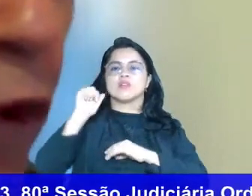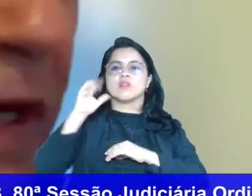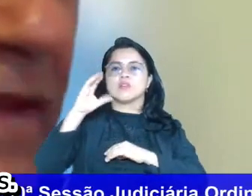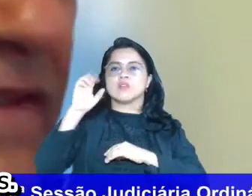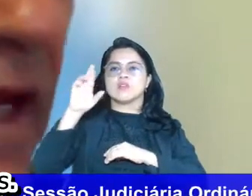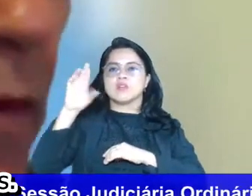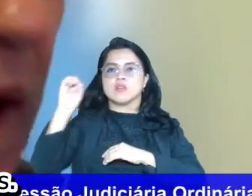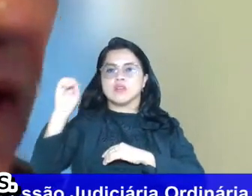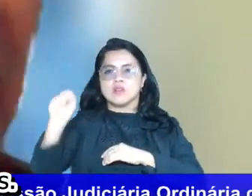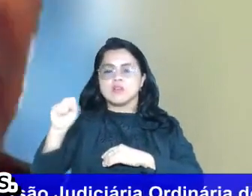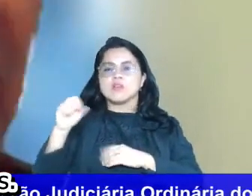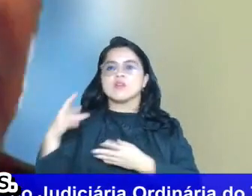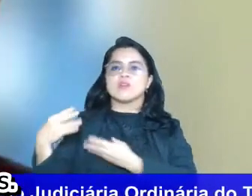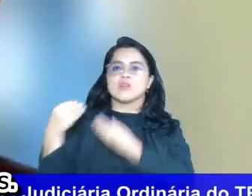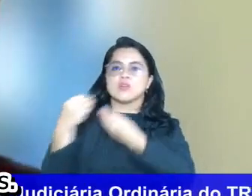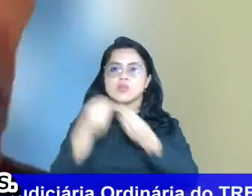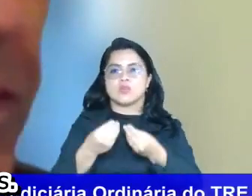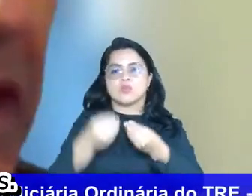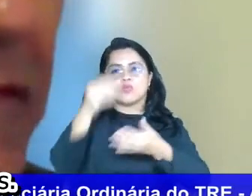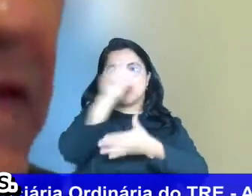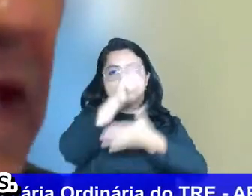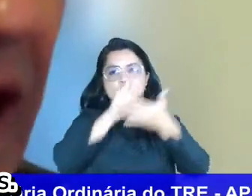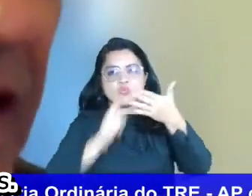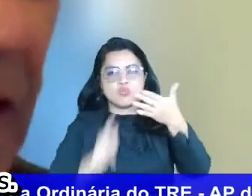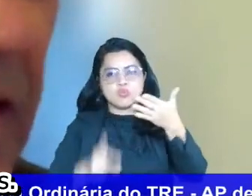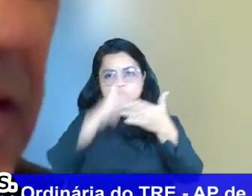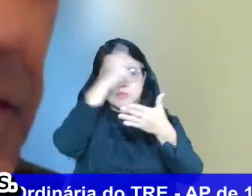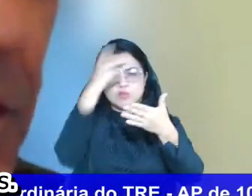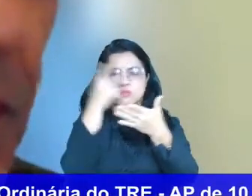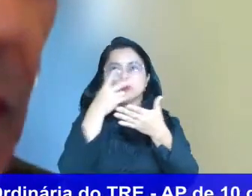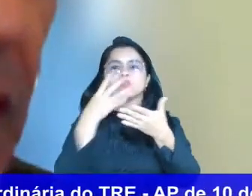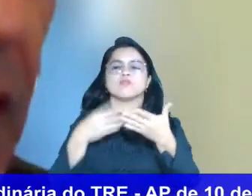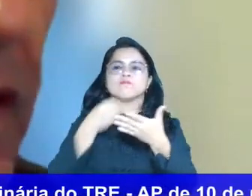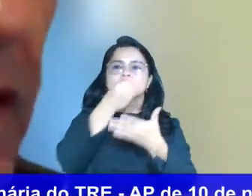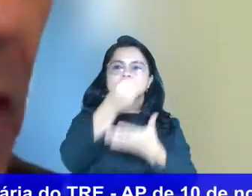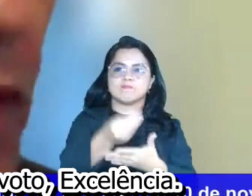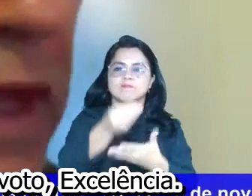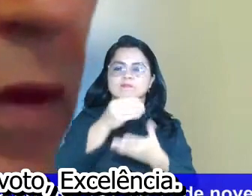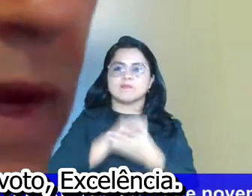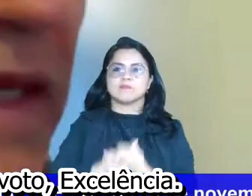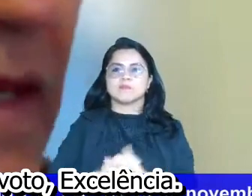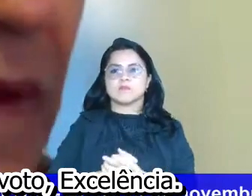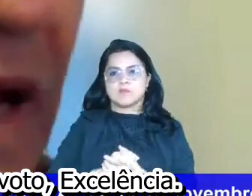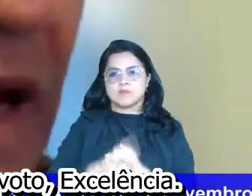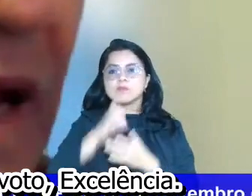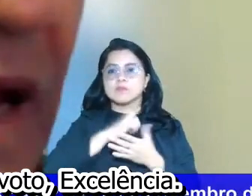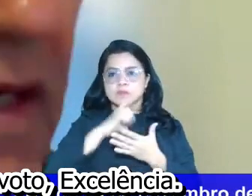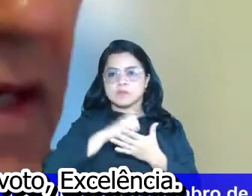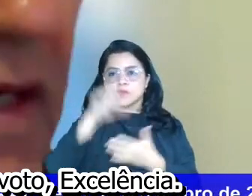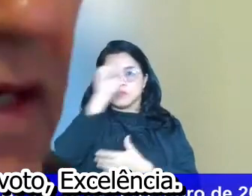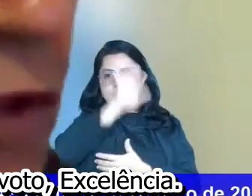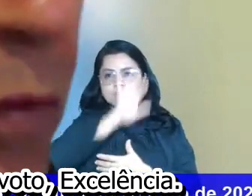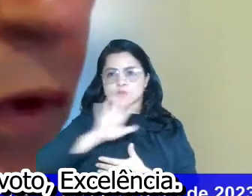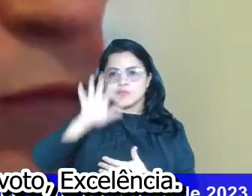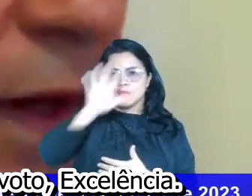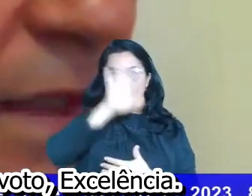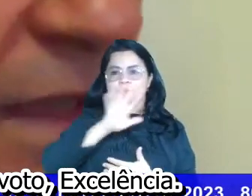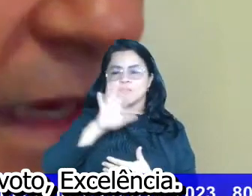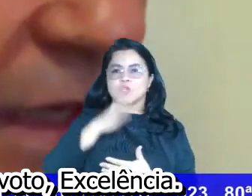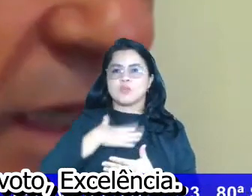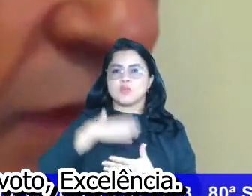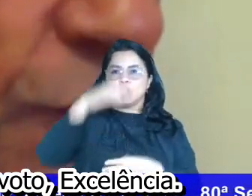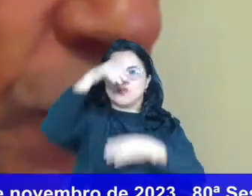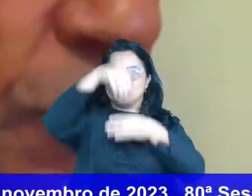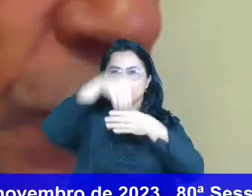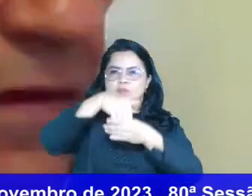anuindo, forneceu a relação de pessoas beneficiárias. Então, eu tenho aqui a imagem, está transcrita aí no meu